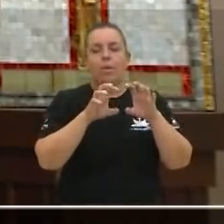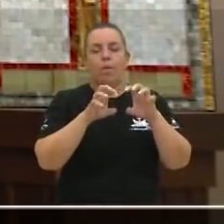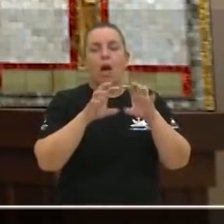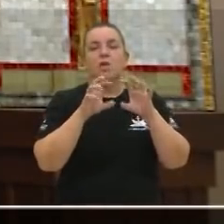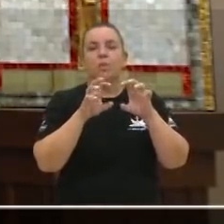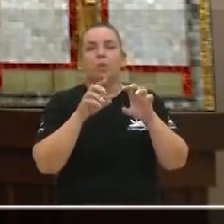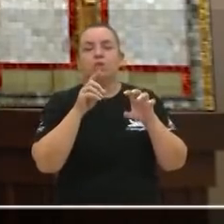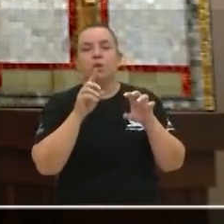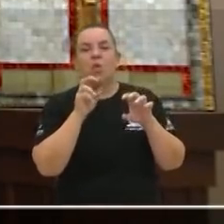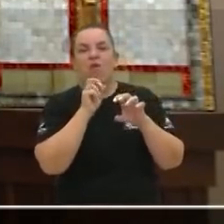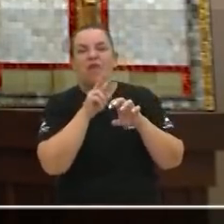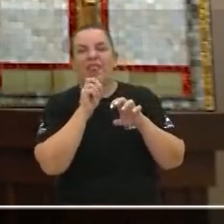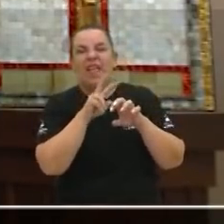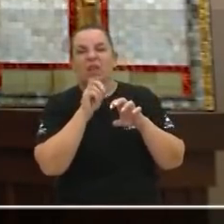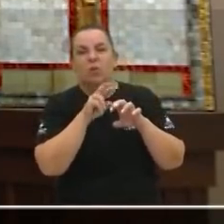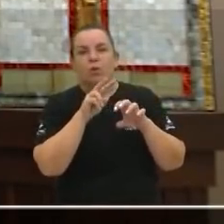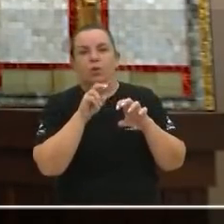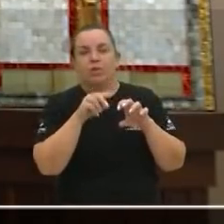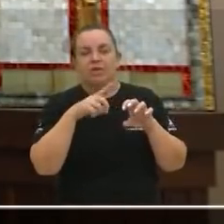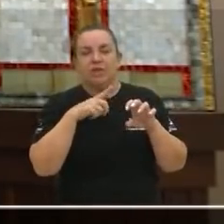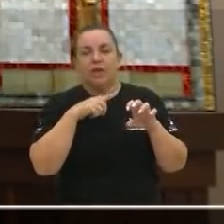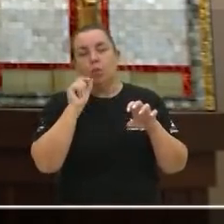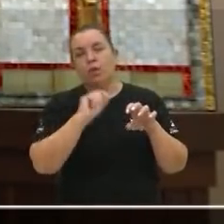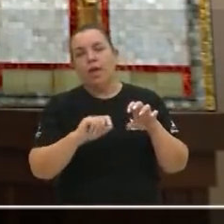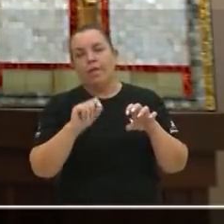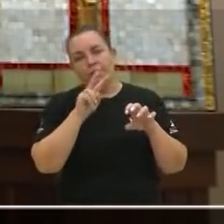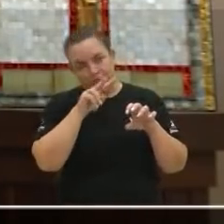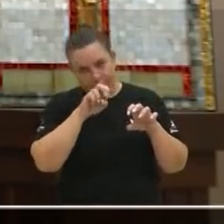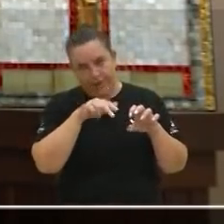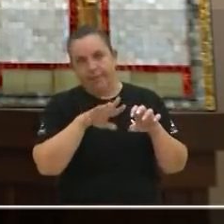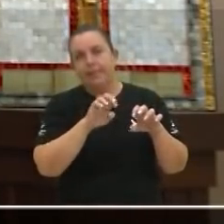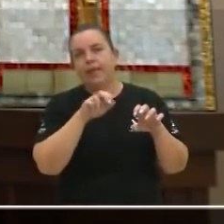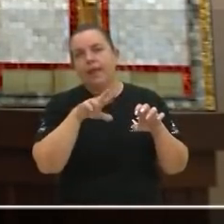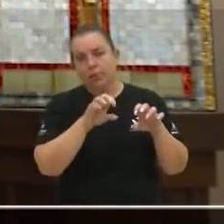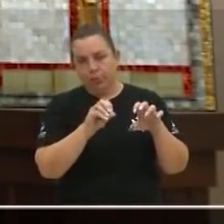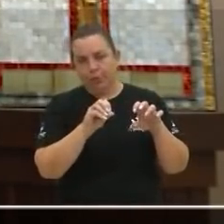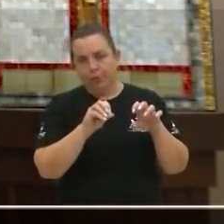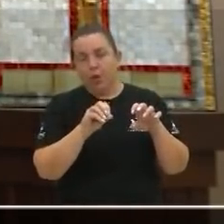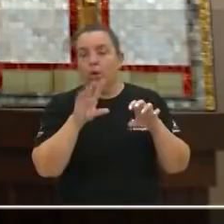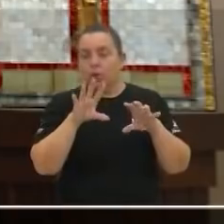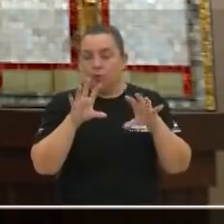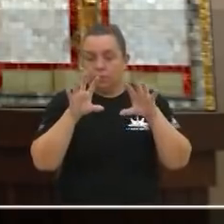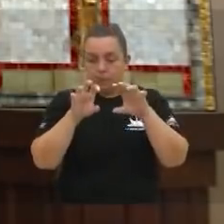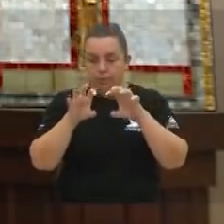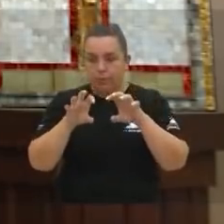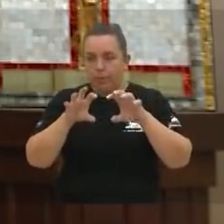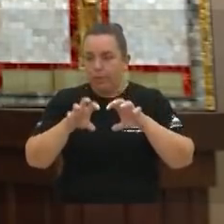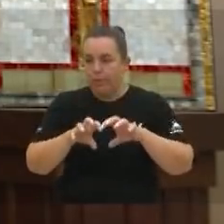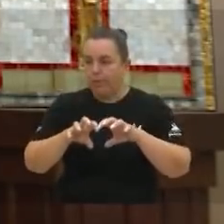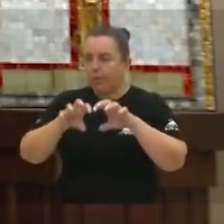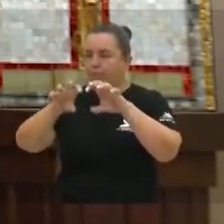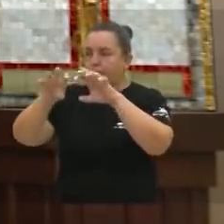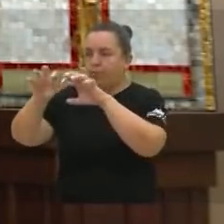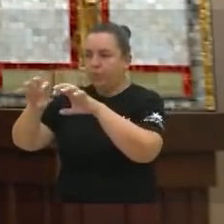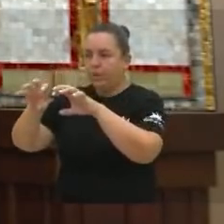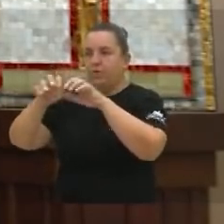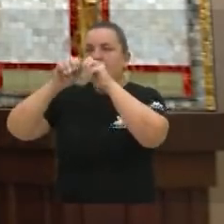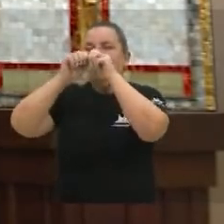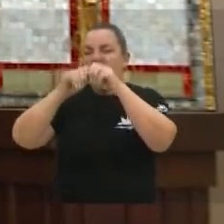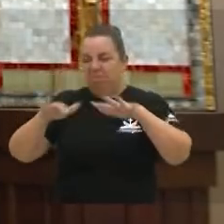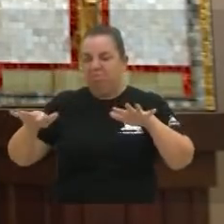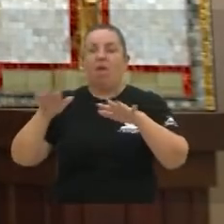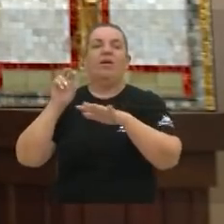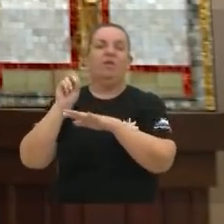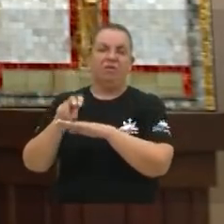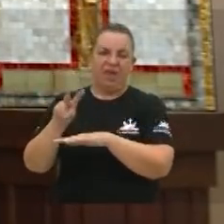veneno e você vai estar cheio de veneno quando você pega essa Esponja e passa em cima de alguma